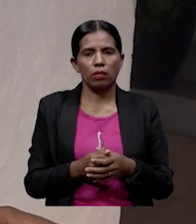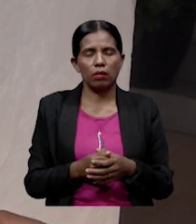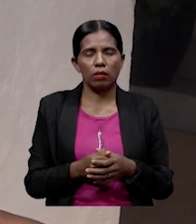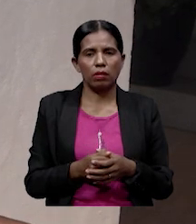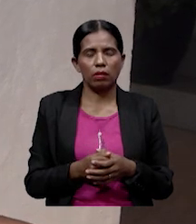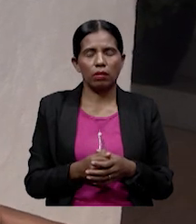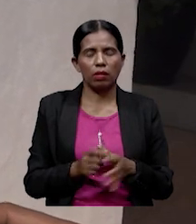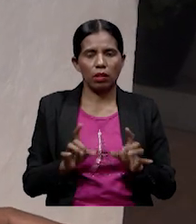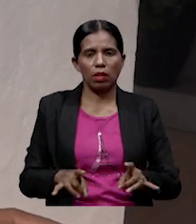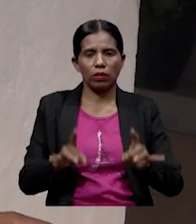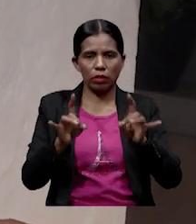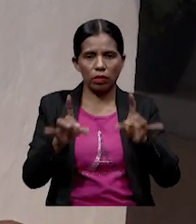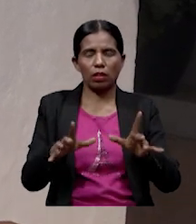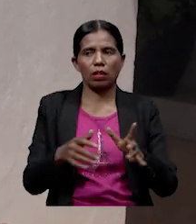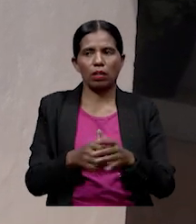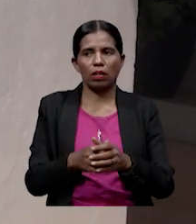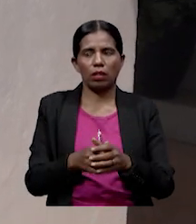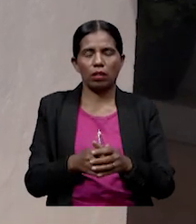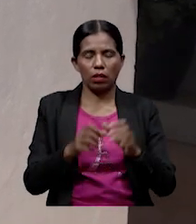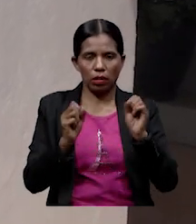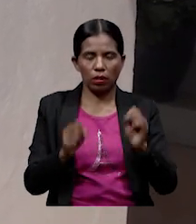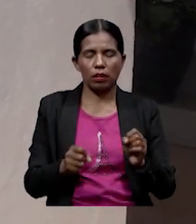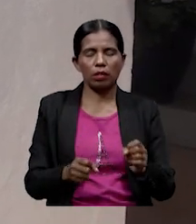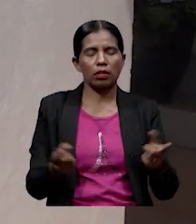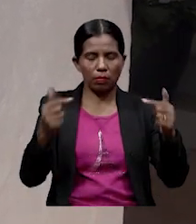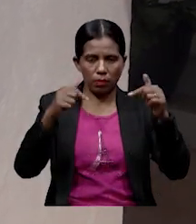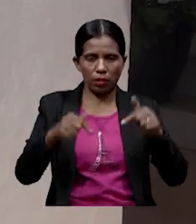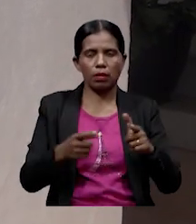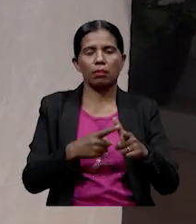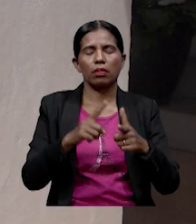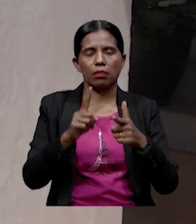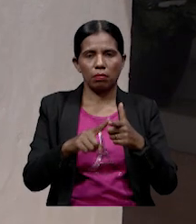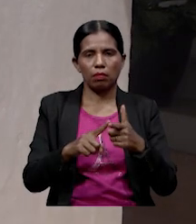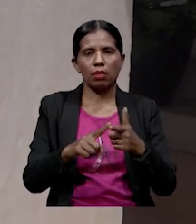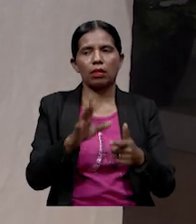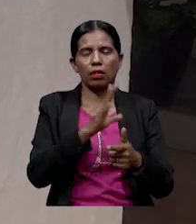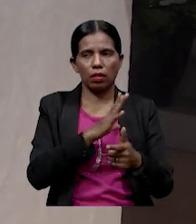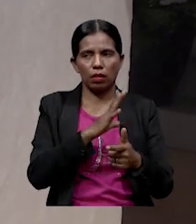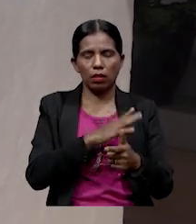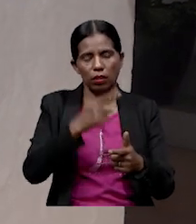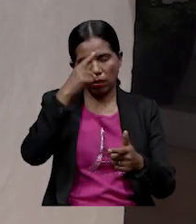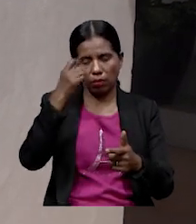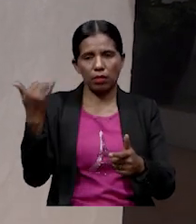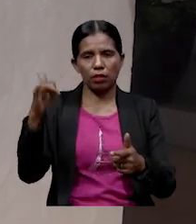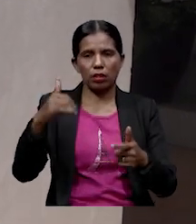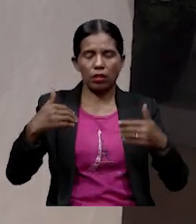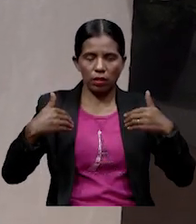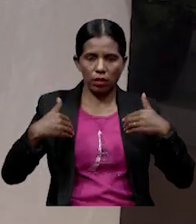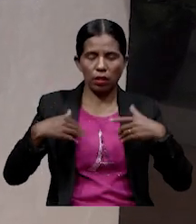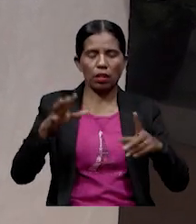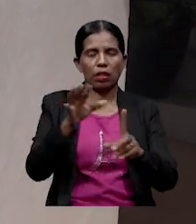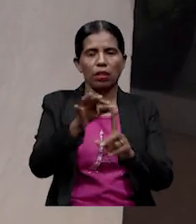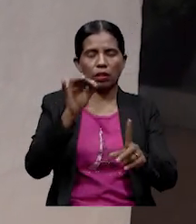da Austrália, provavelmente sem mais, mas depende mais. Também será a eleição